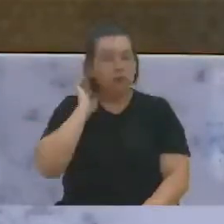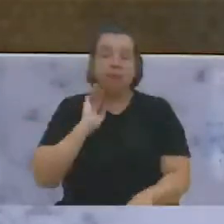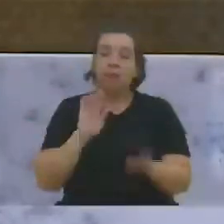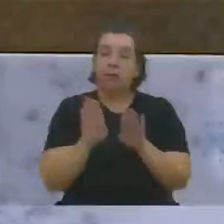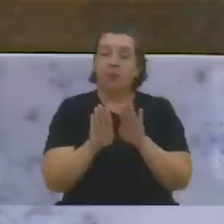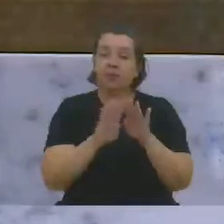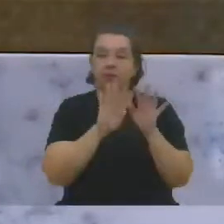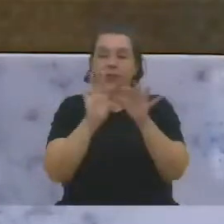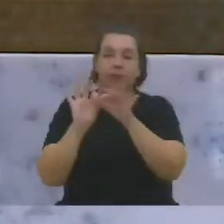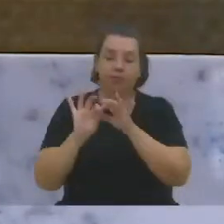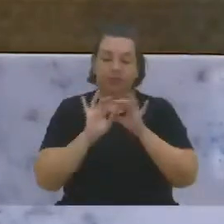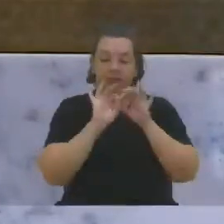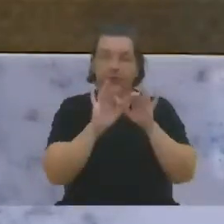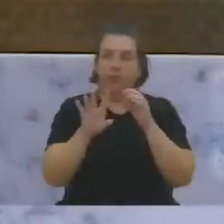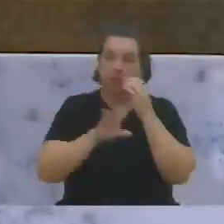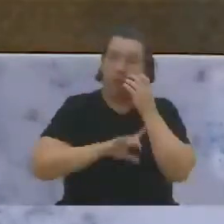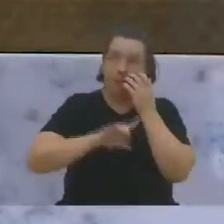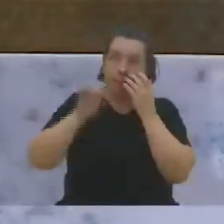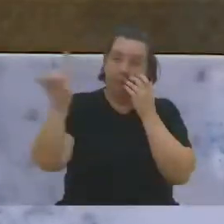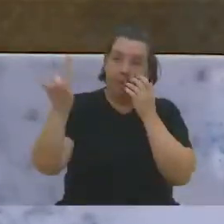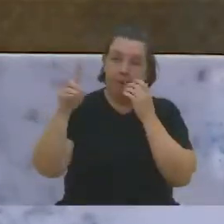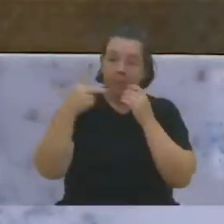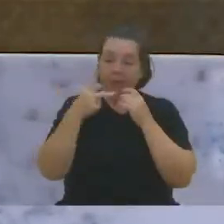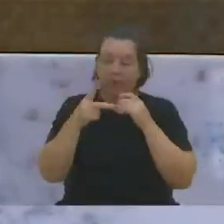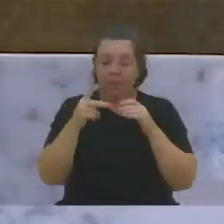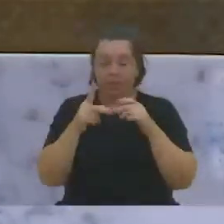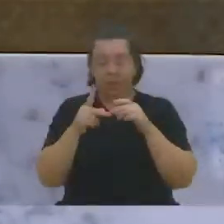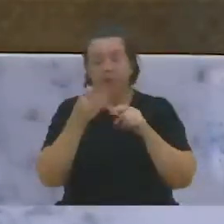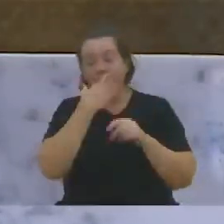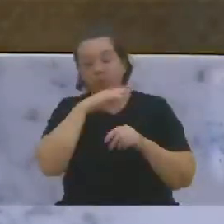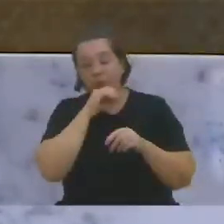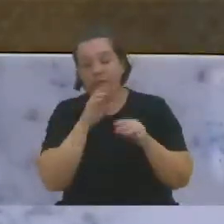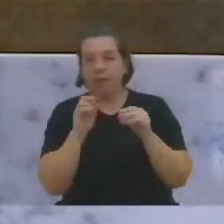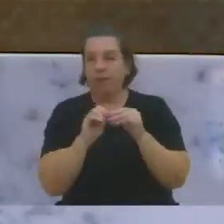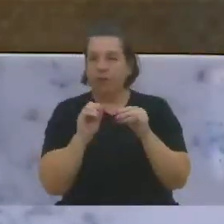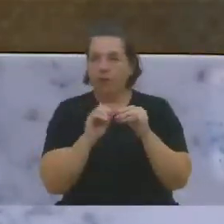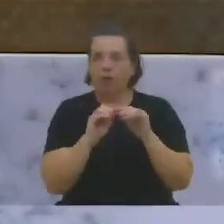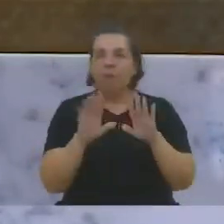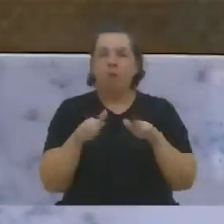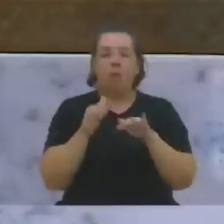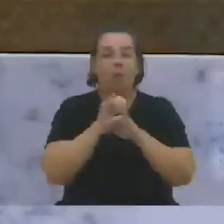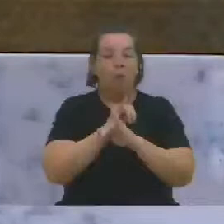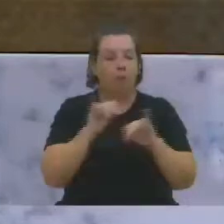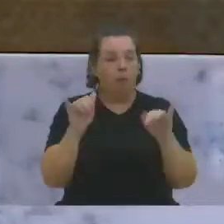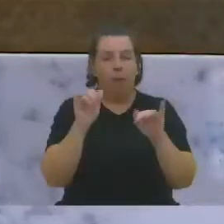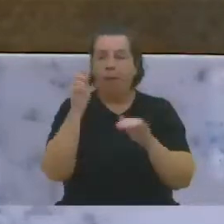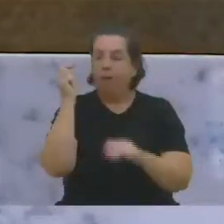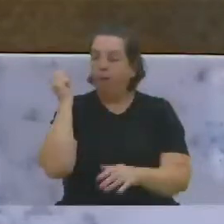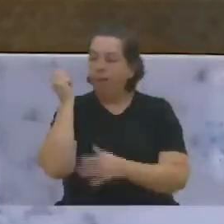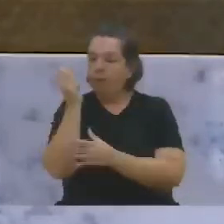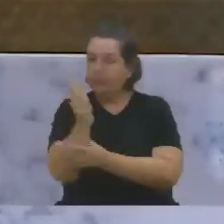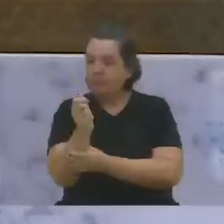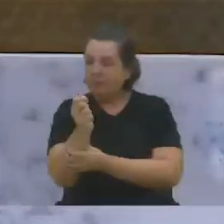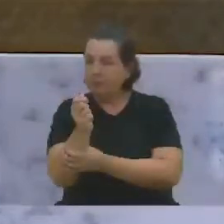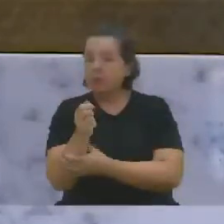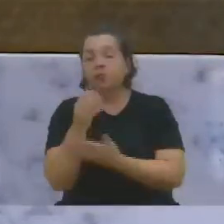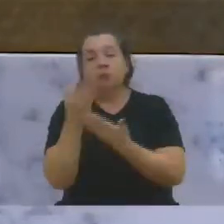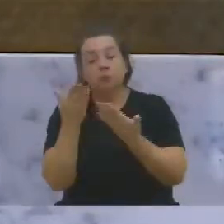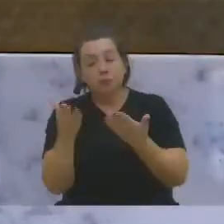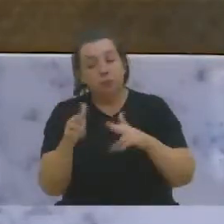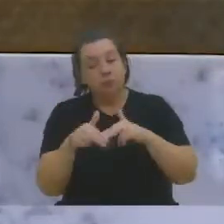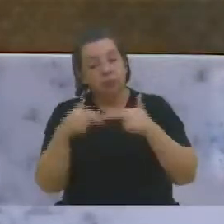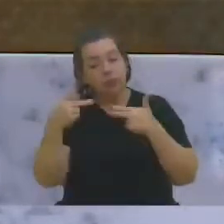aliança que Deus fez com vossos pais, quando disse a Abraão: através da